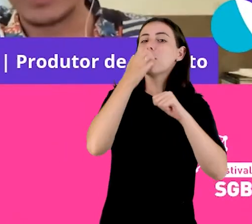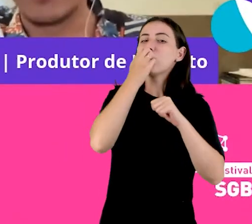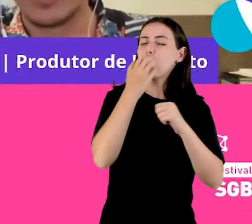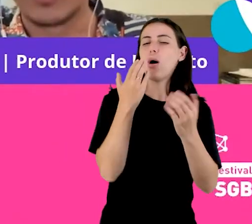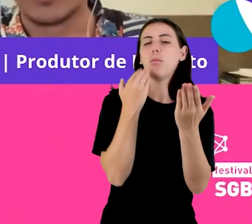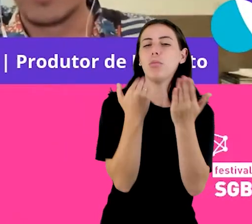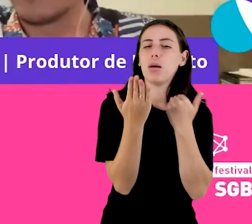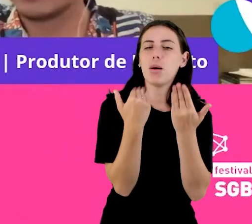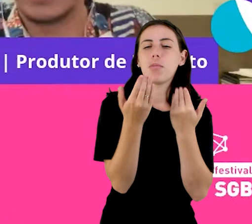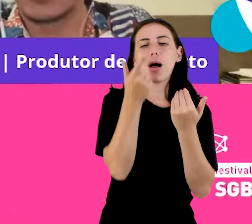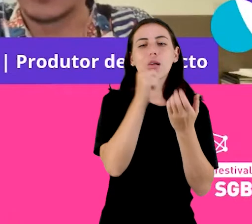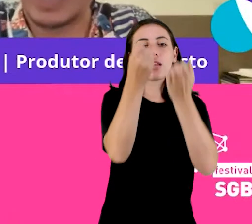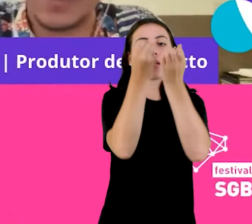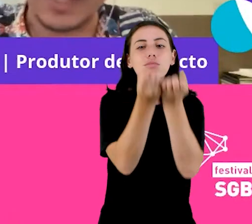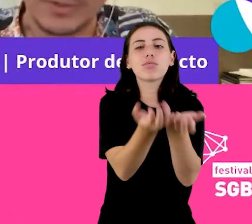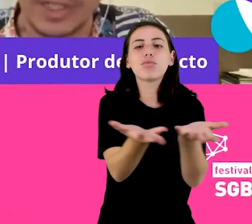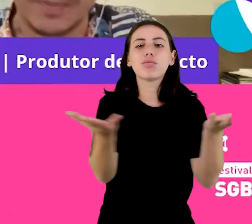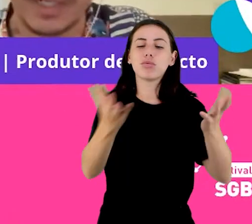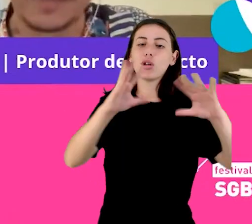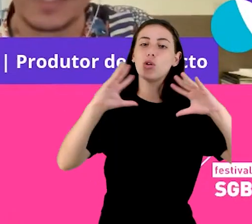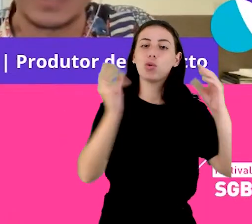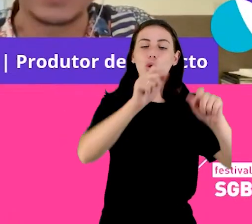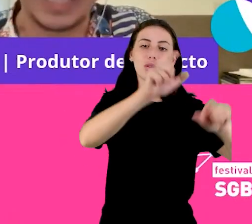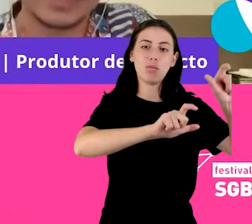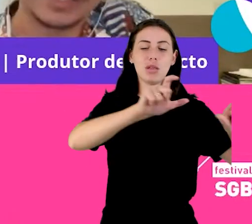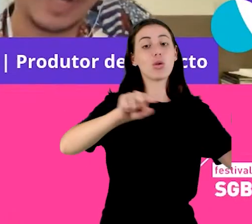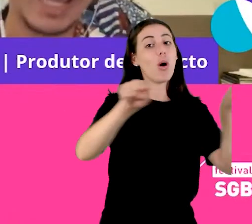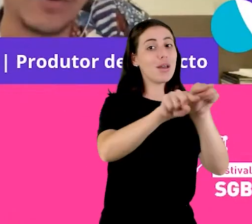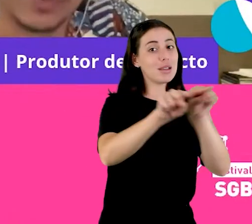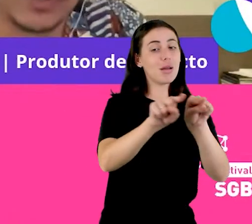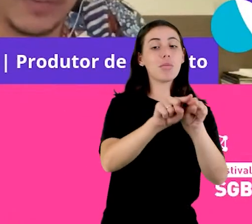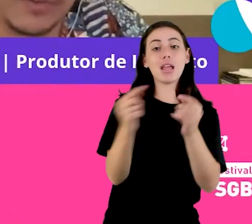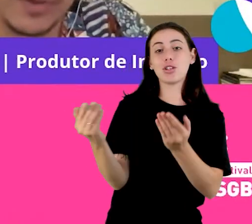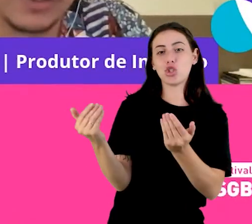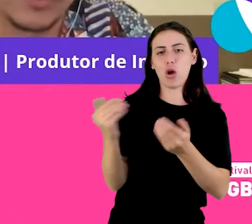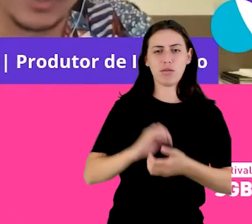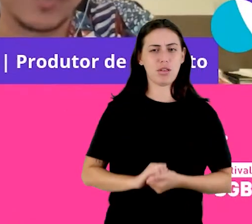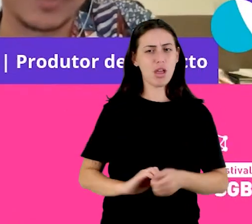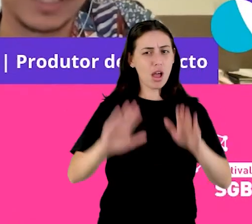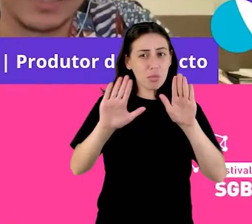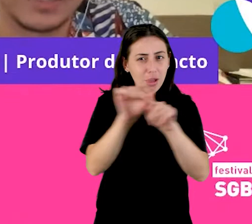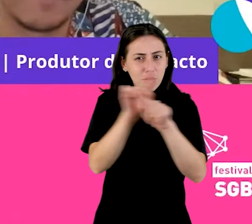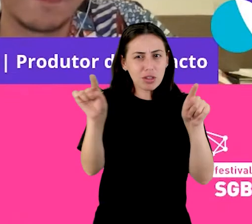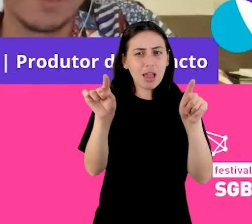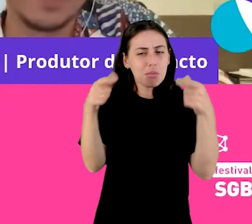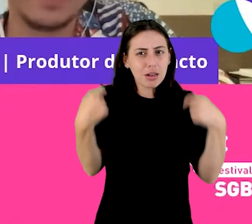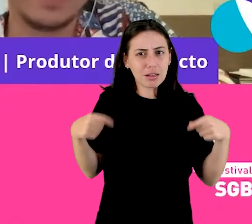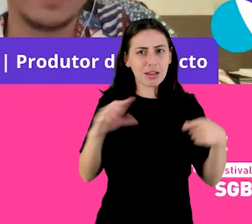que acontecem muito, mas que isso já está enquadrado no crime, né? E a escola é corresponsável no caso de acontecer alguma coisa dessas,